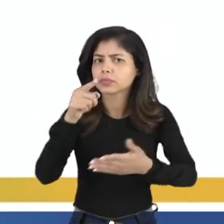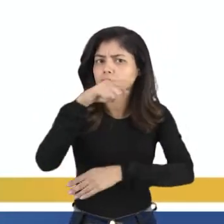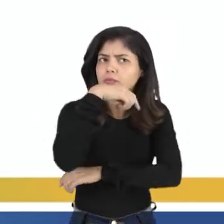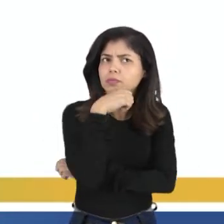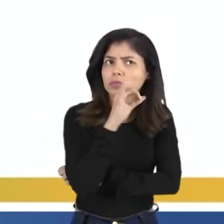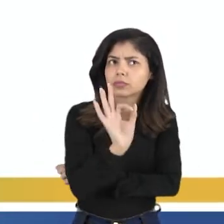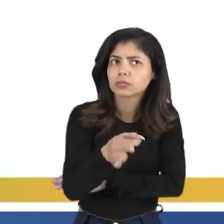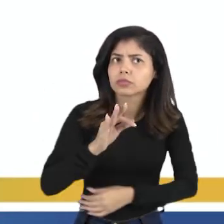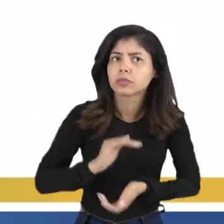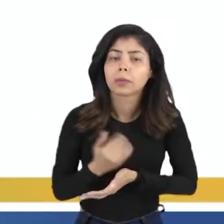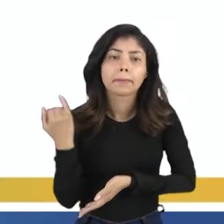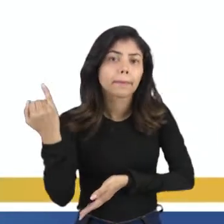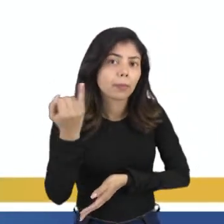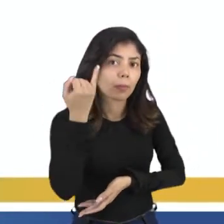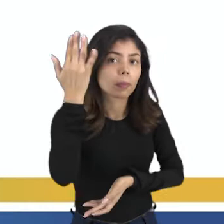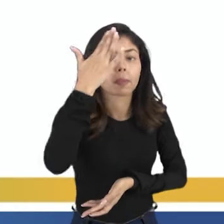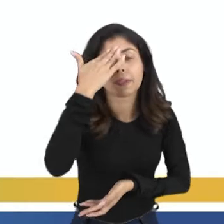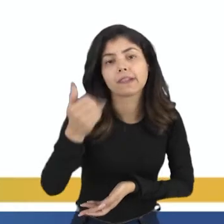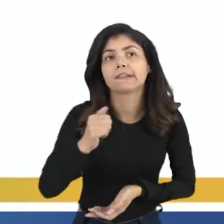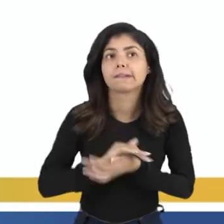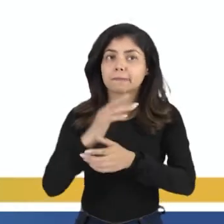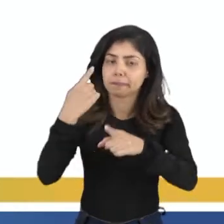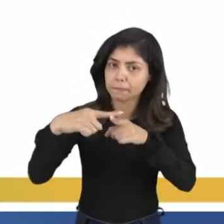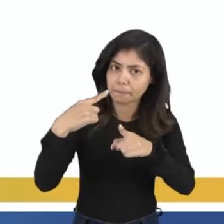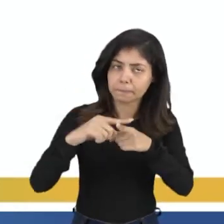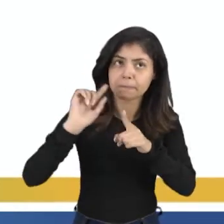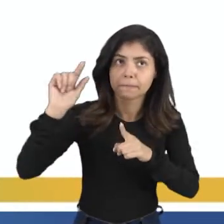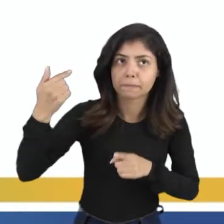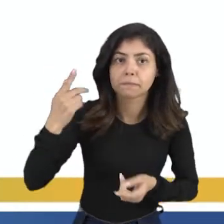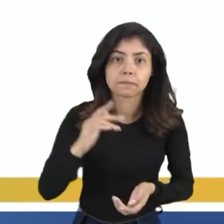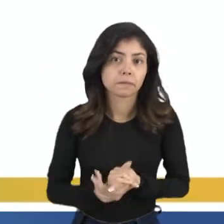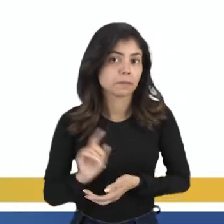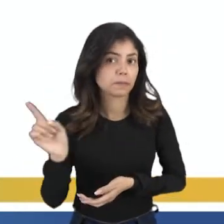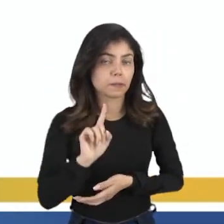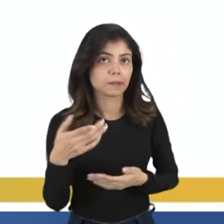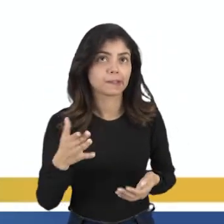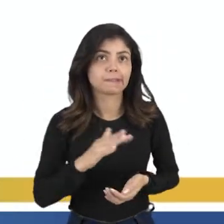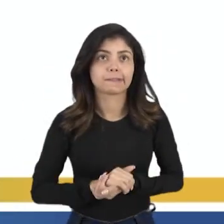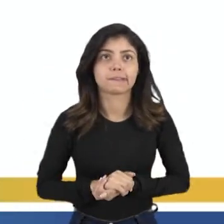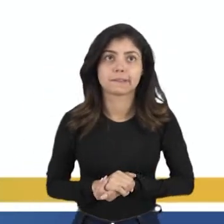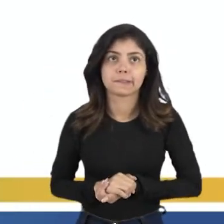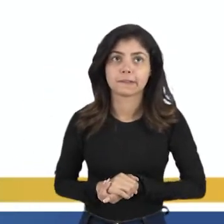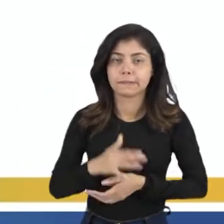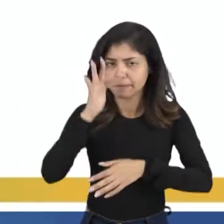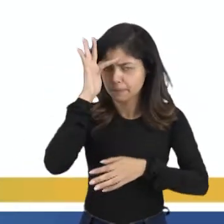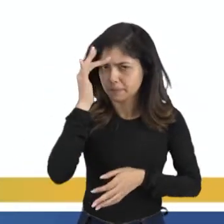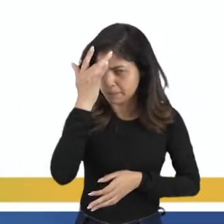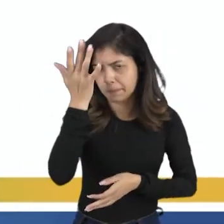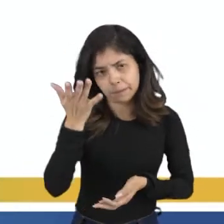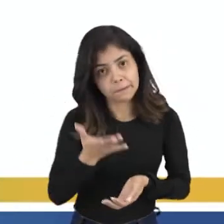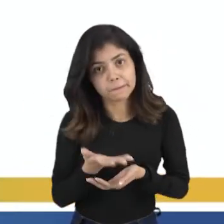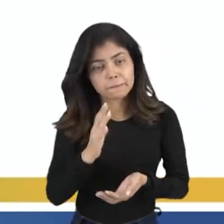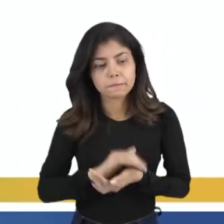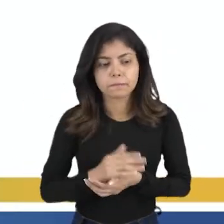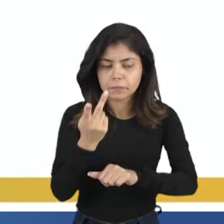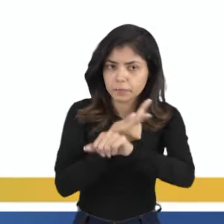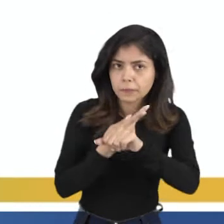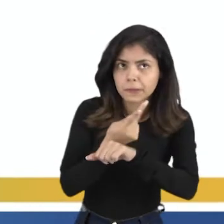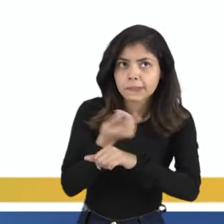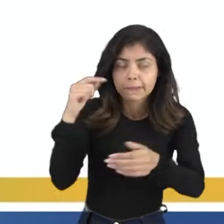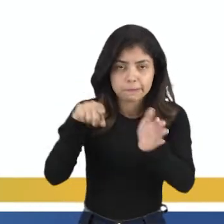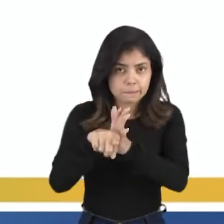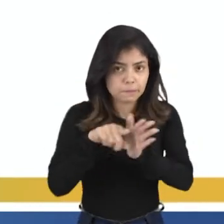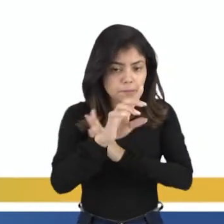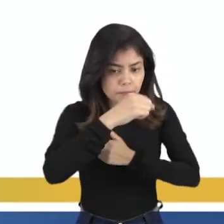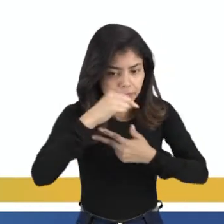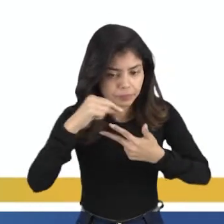a correta, mas principalmente saber por que as outras não são. É muito fácil você procurar as